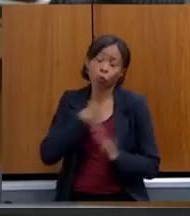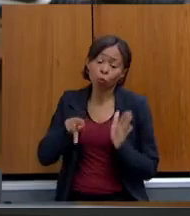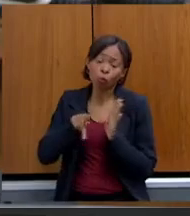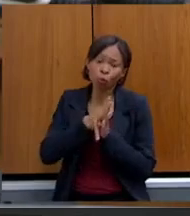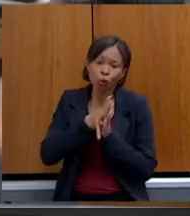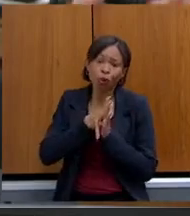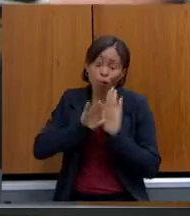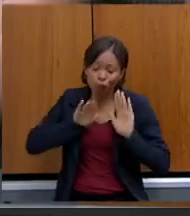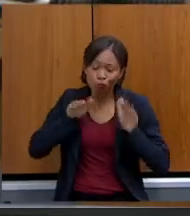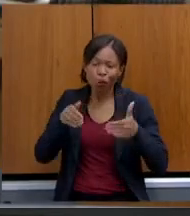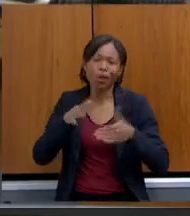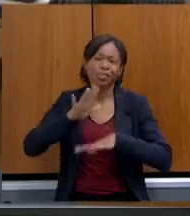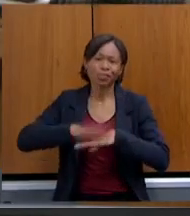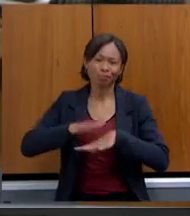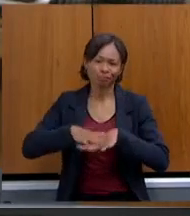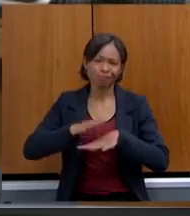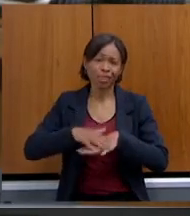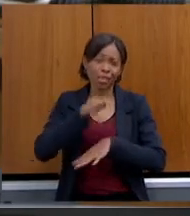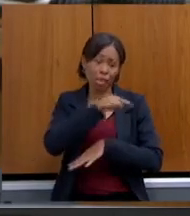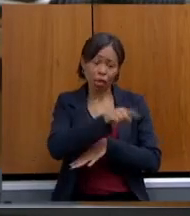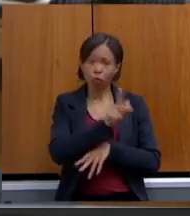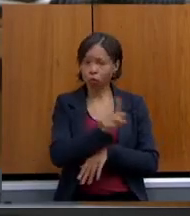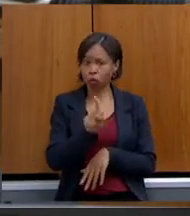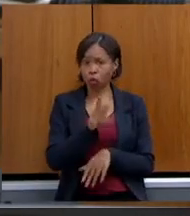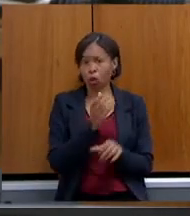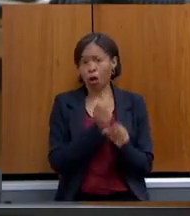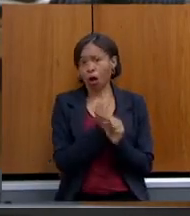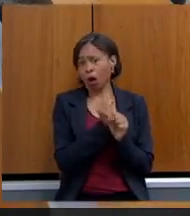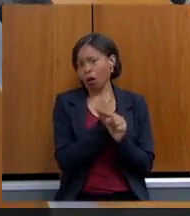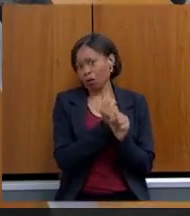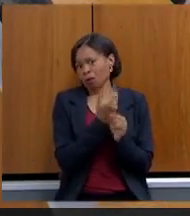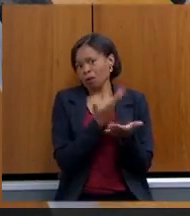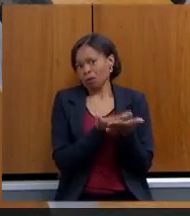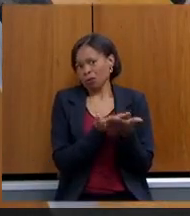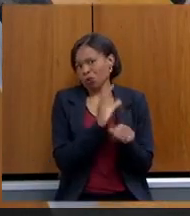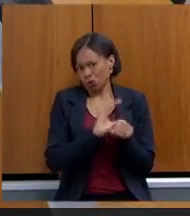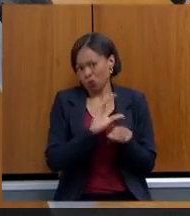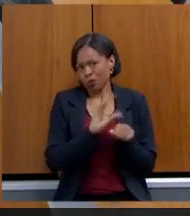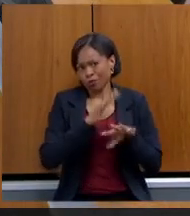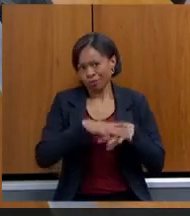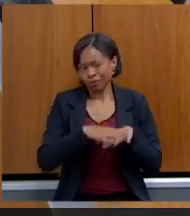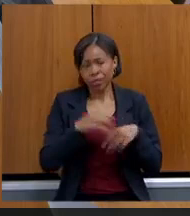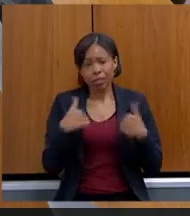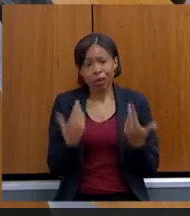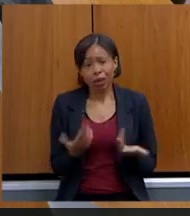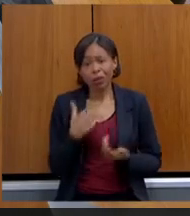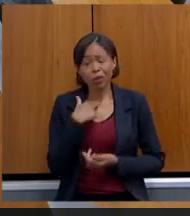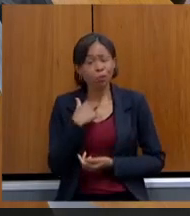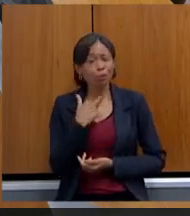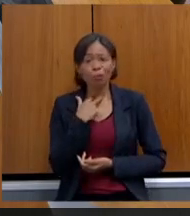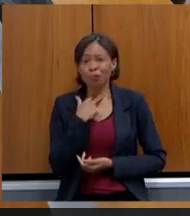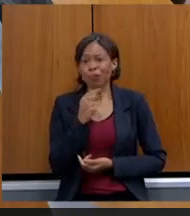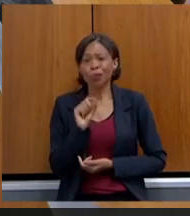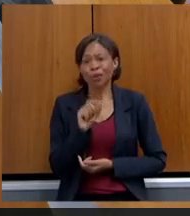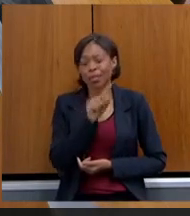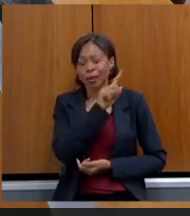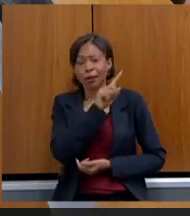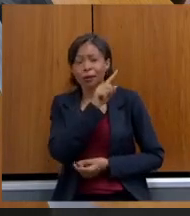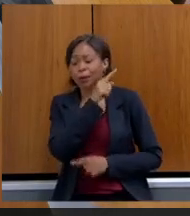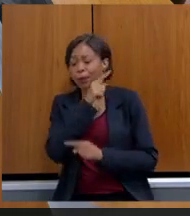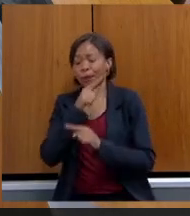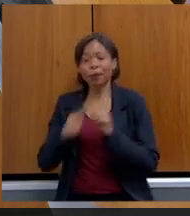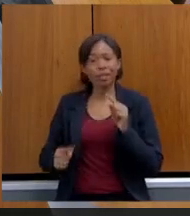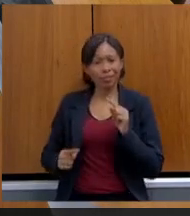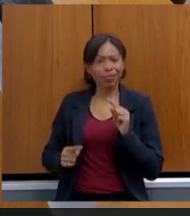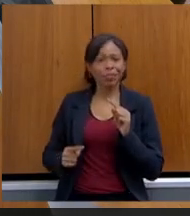da deputada Laura que ele estudou durante anos né então eu não posso eu não tenho direito o deputado de restringir o acesso ao